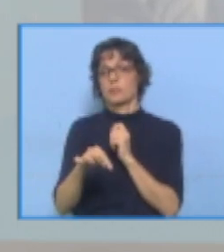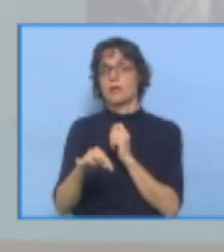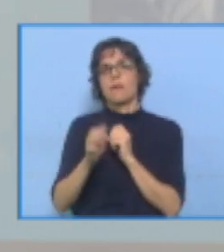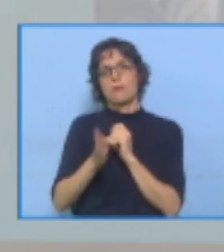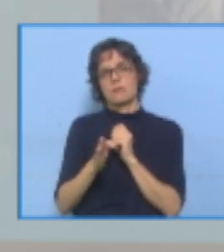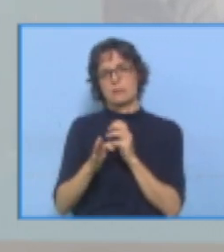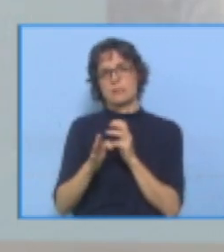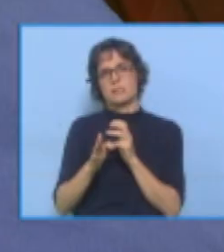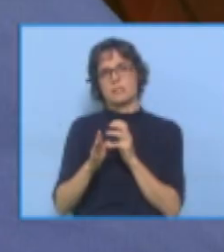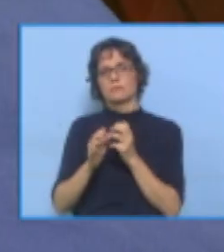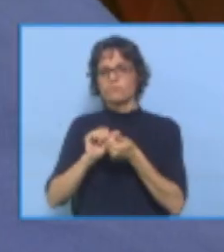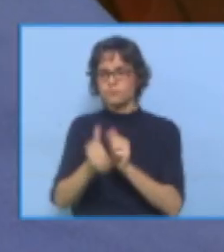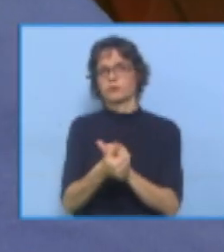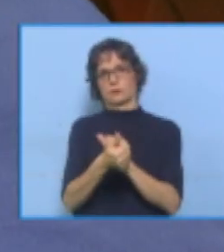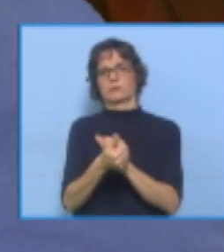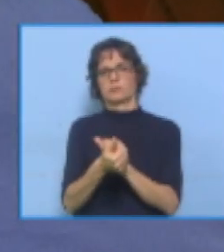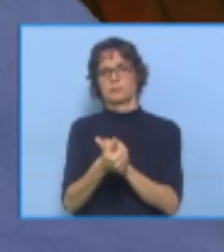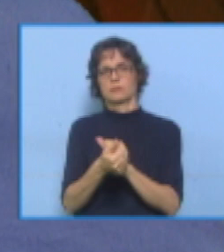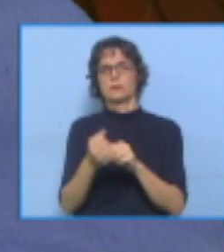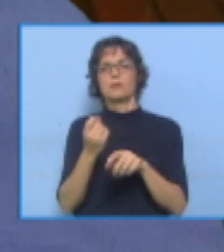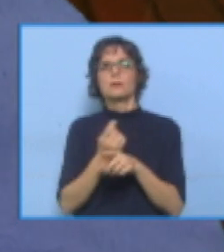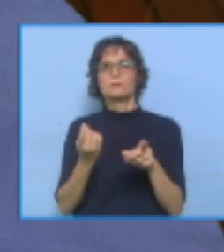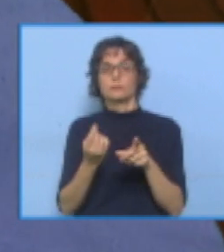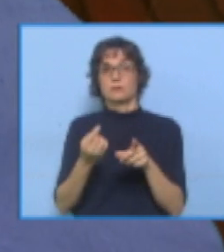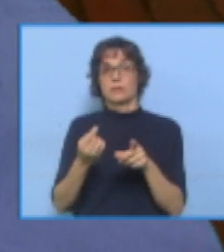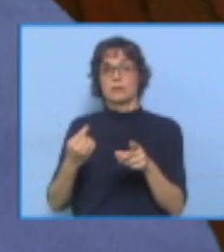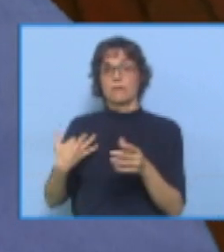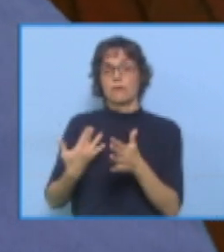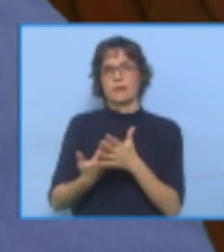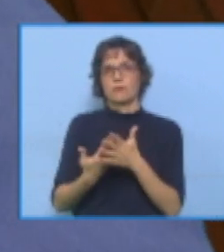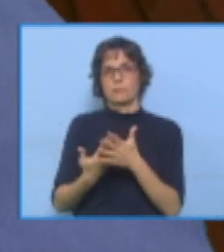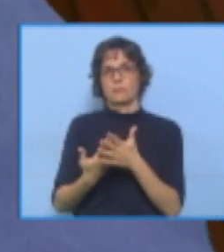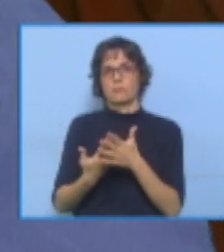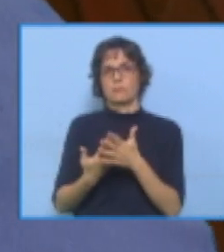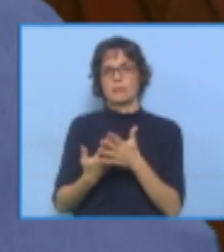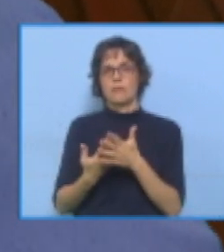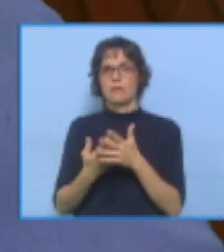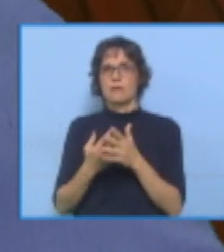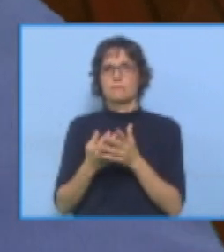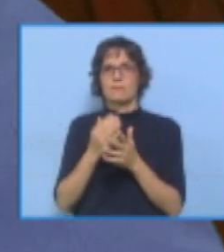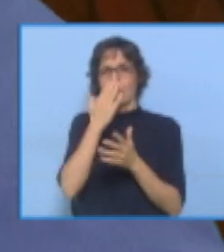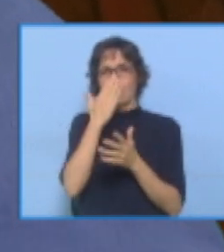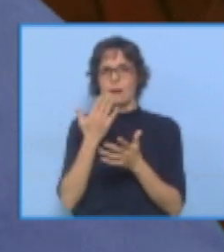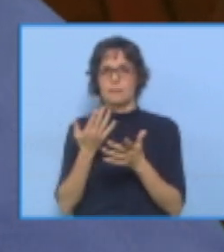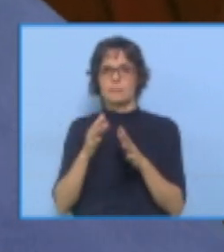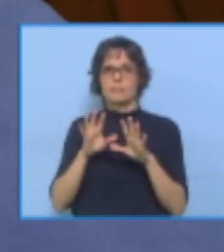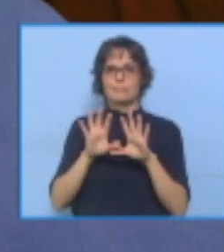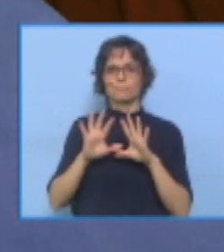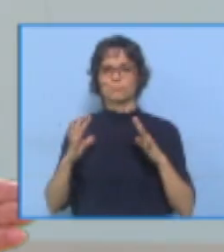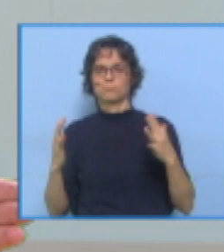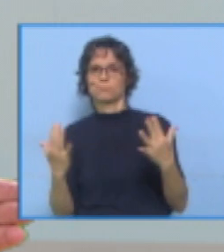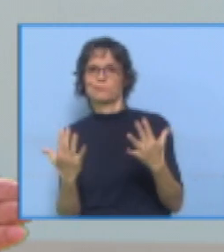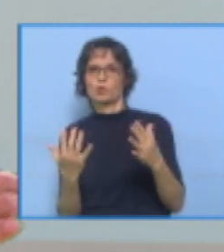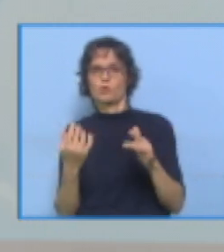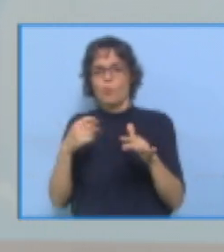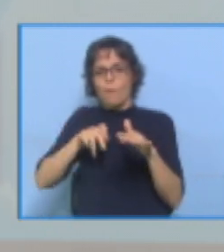salto, mas um enorme salto, porque se generalizou, não digo só a corrupção, mas aquilo que é a corruptela.